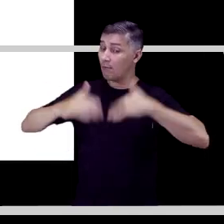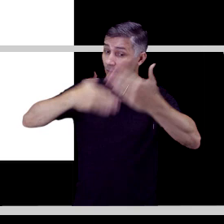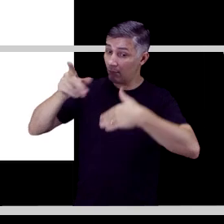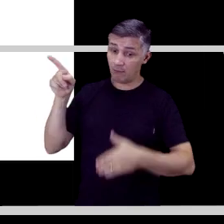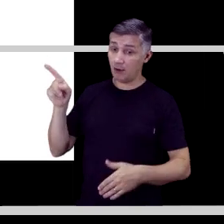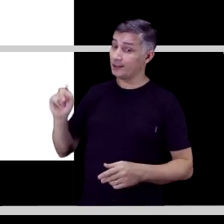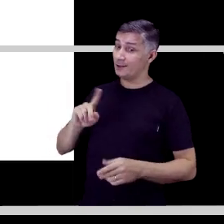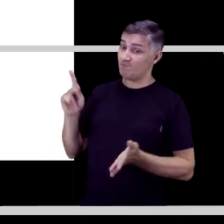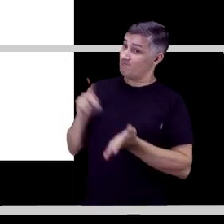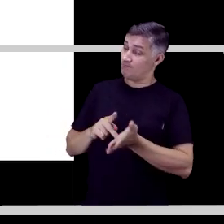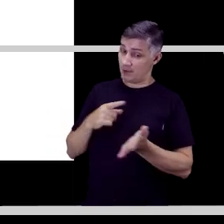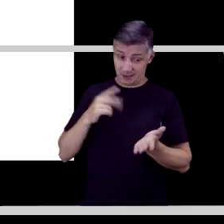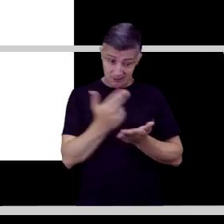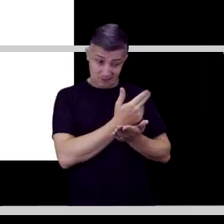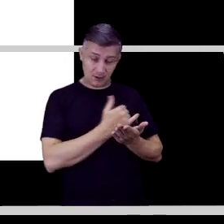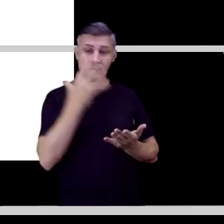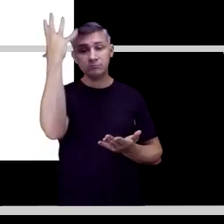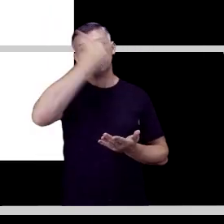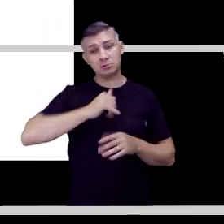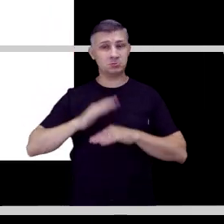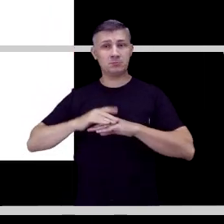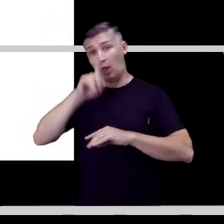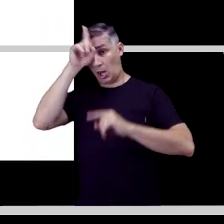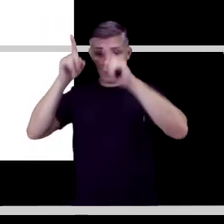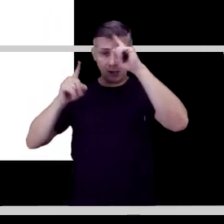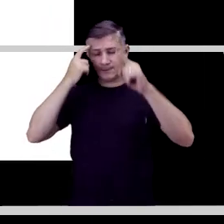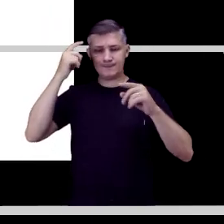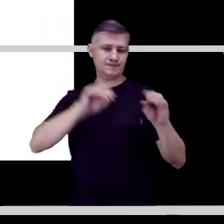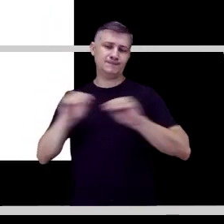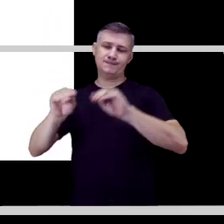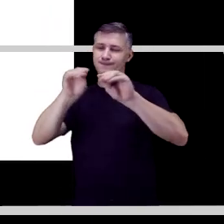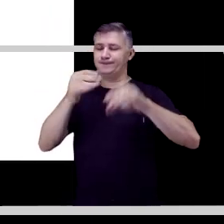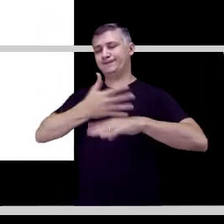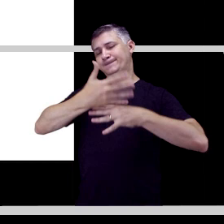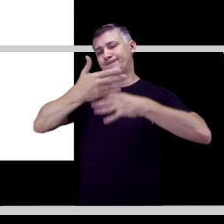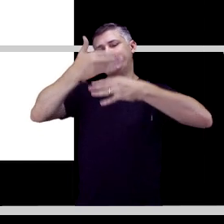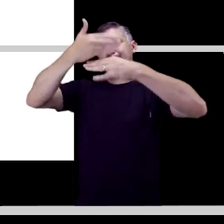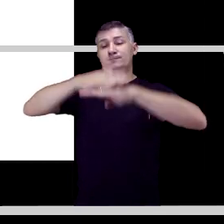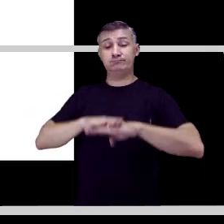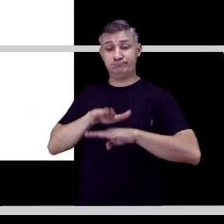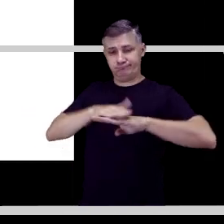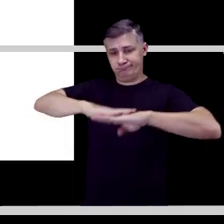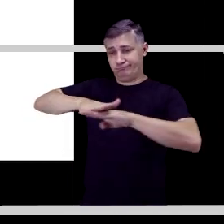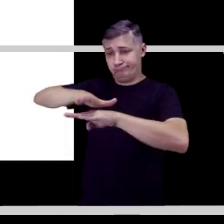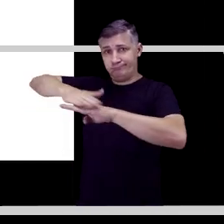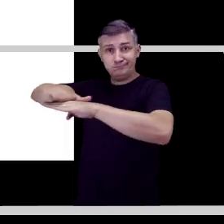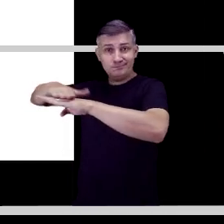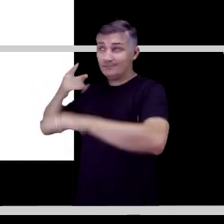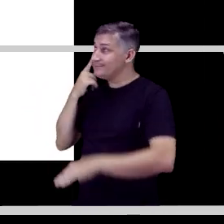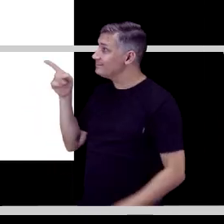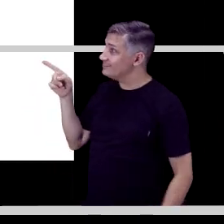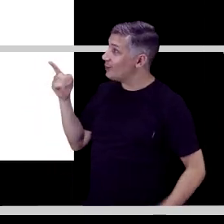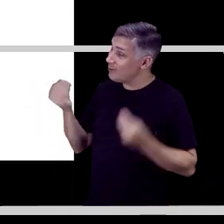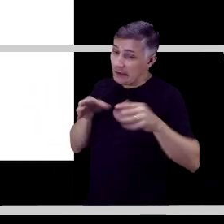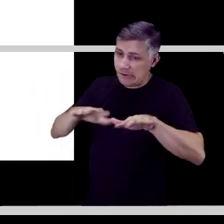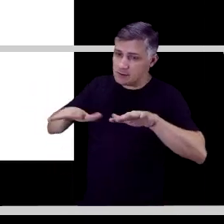e eles começaram a construir isso. Então, apesar da gente até ter um desenho das fachadas, provavelmente o que está lá não é exatamente o que a gente desenhou, que é muito